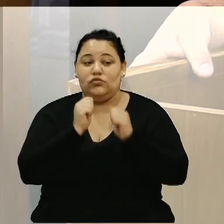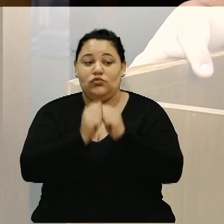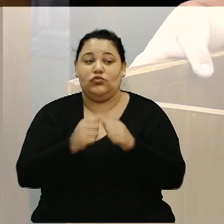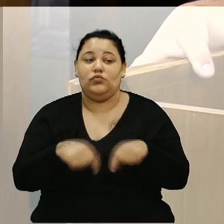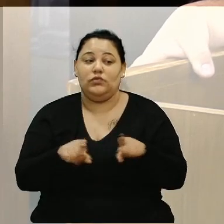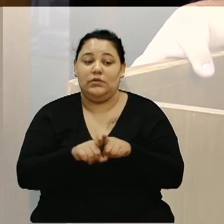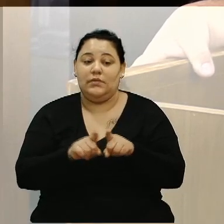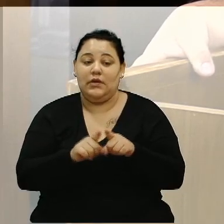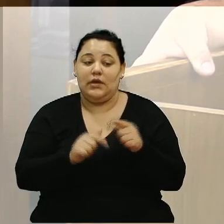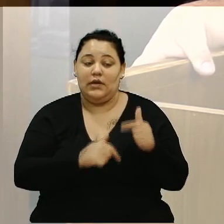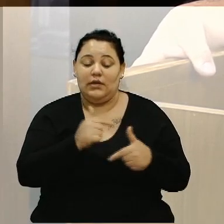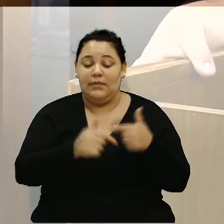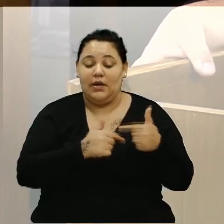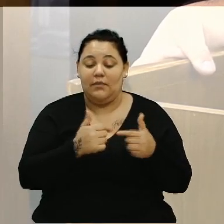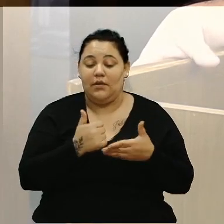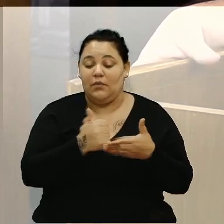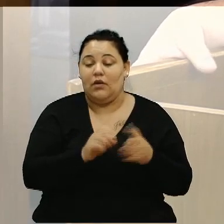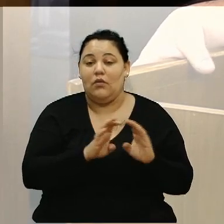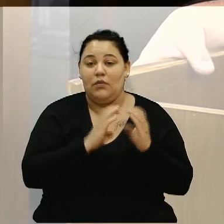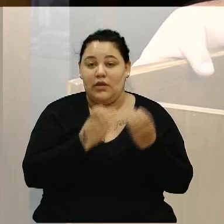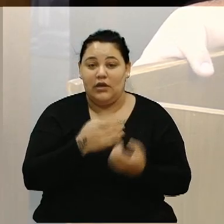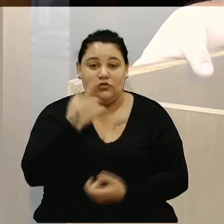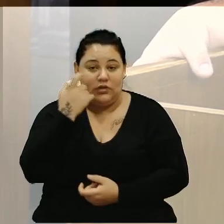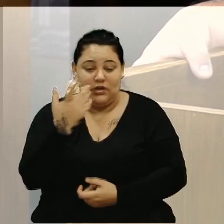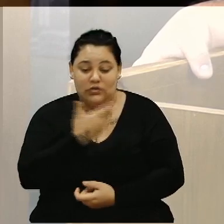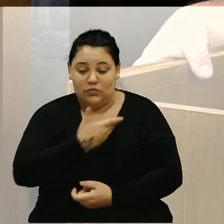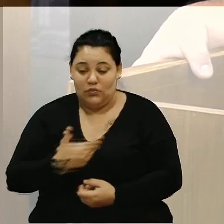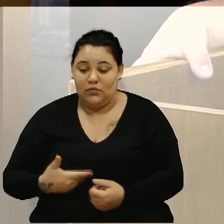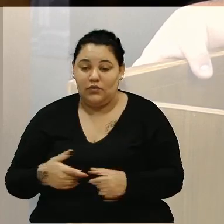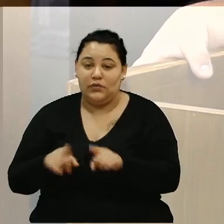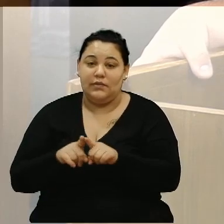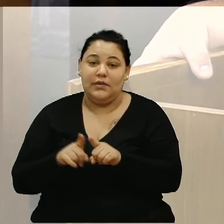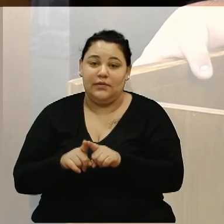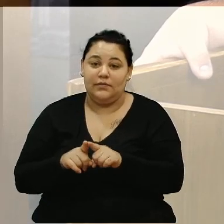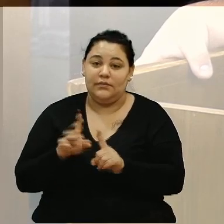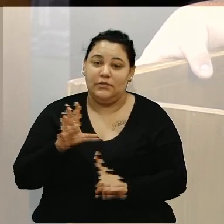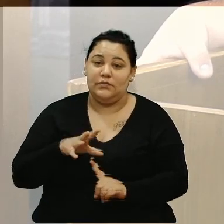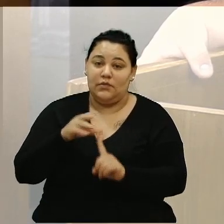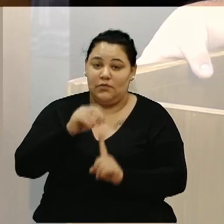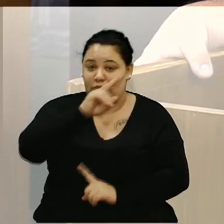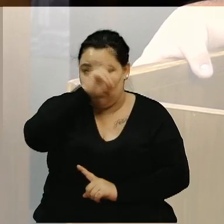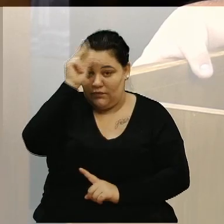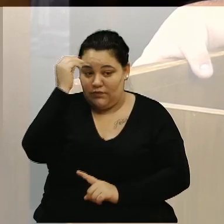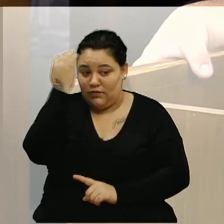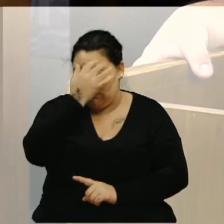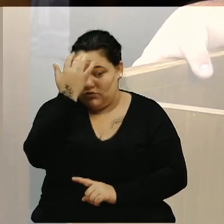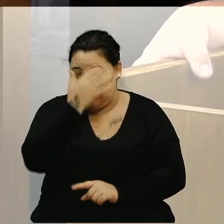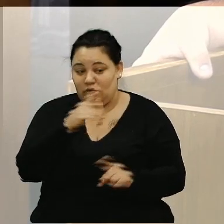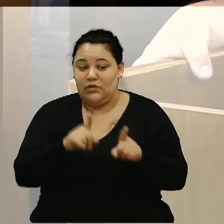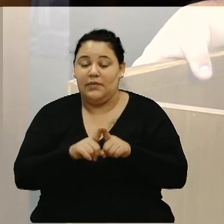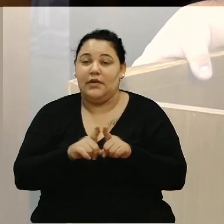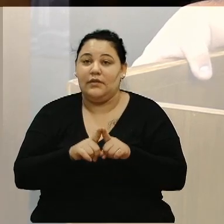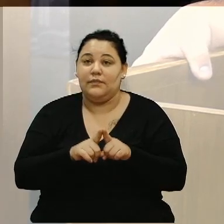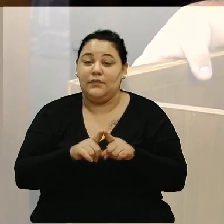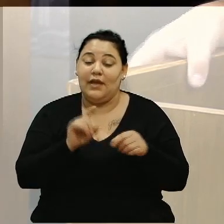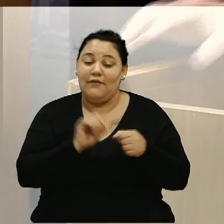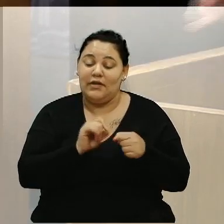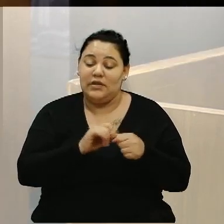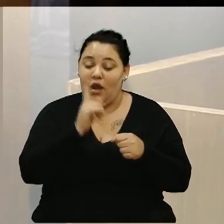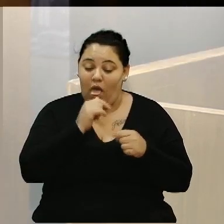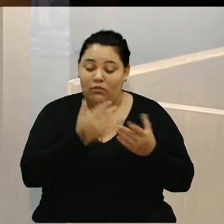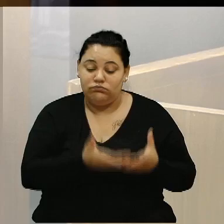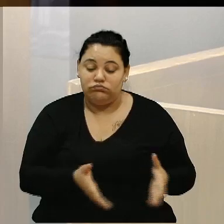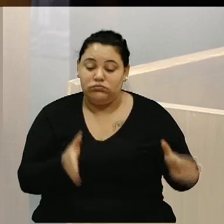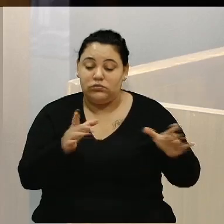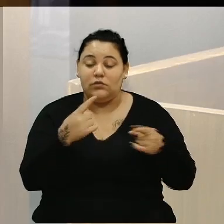trabalhar pela comunidade, pelo interesse público, inclusive o prefeito Adiló, né, que está fazendo esses piscinões